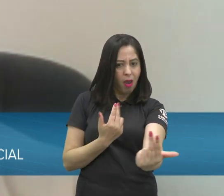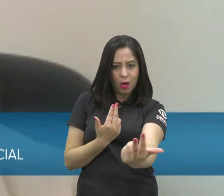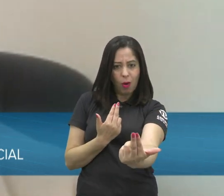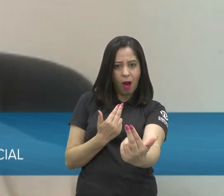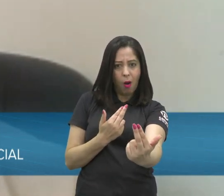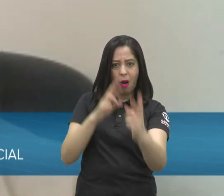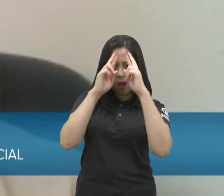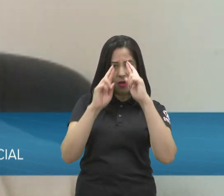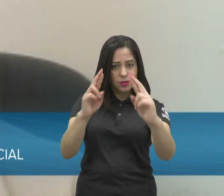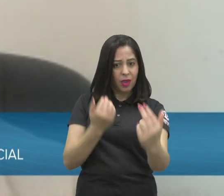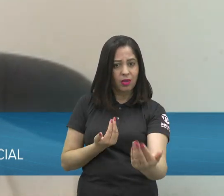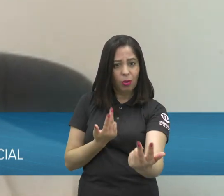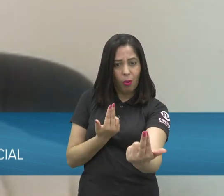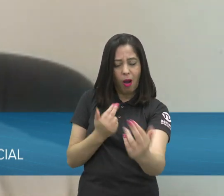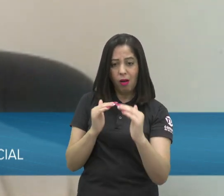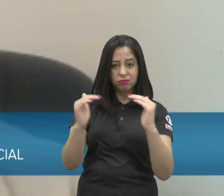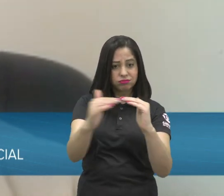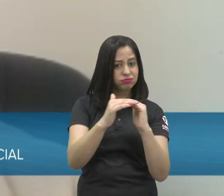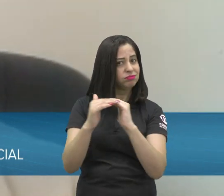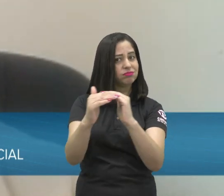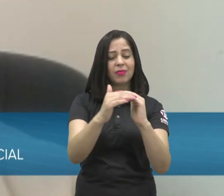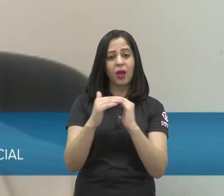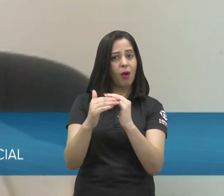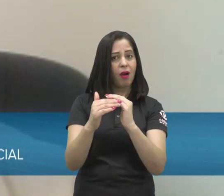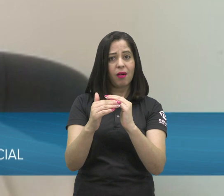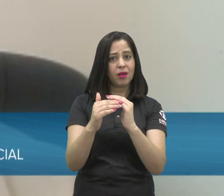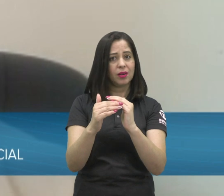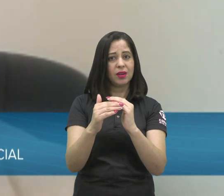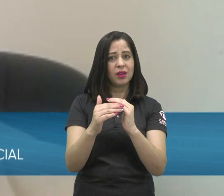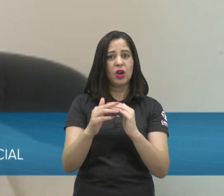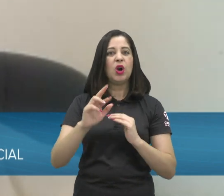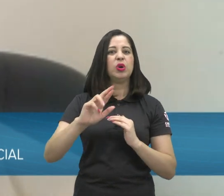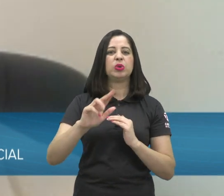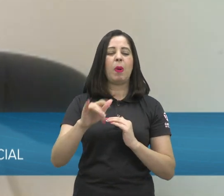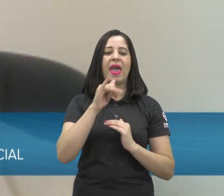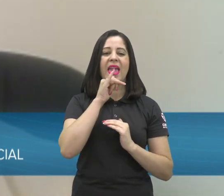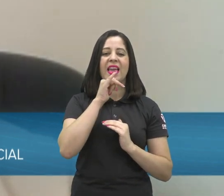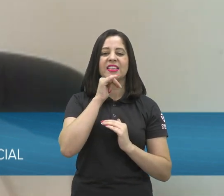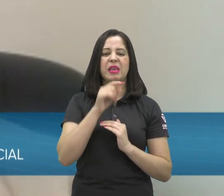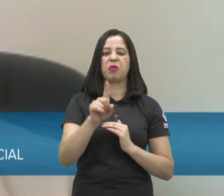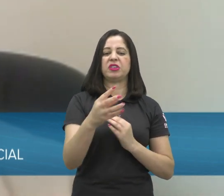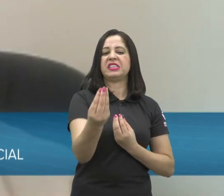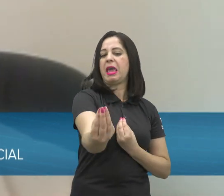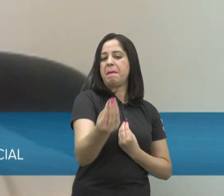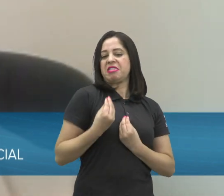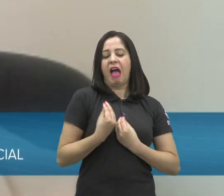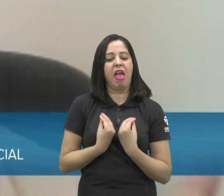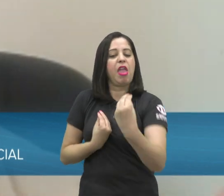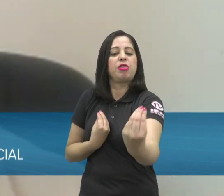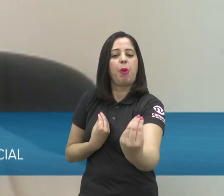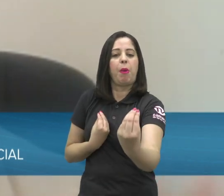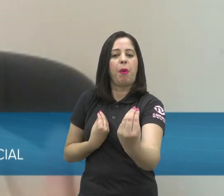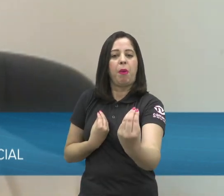amor, respeito, e também merece solidariedade, né? De uma maneira não de troca, né? Como é usualmente todos os anos, né?